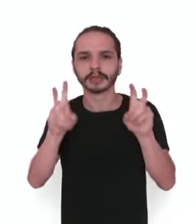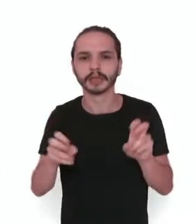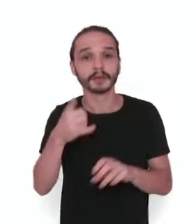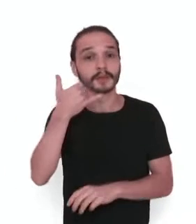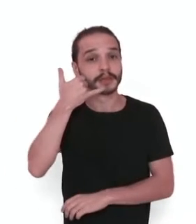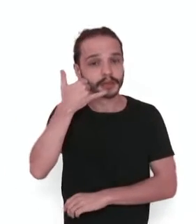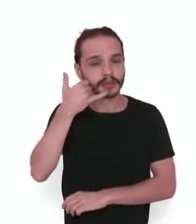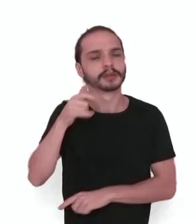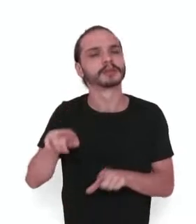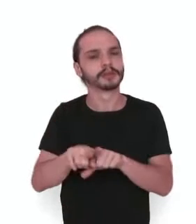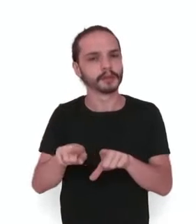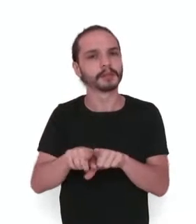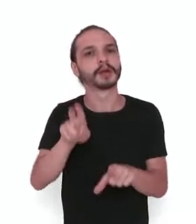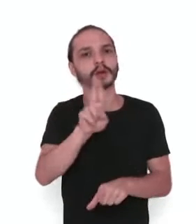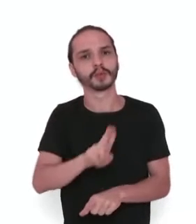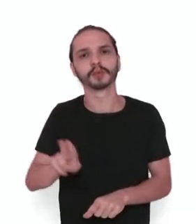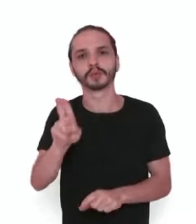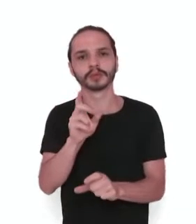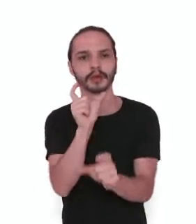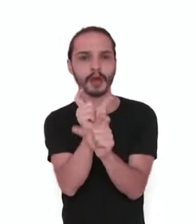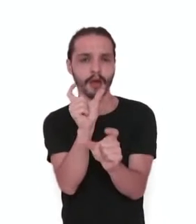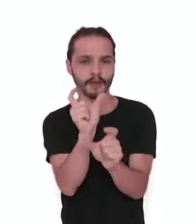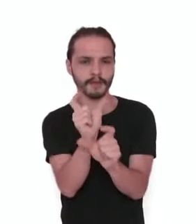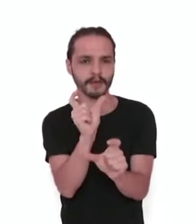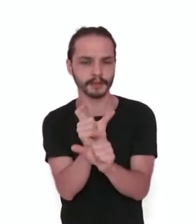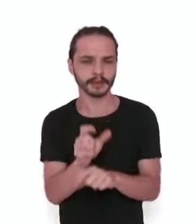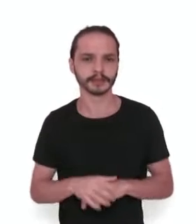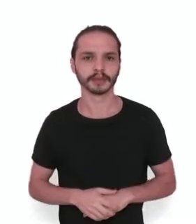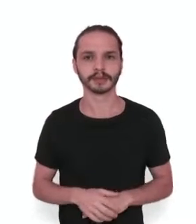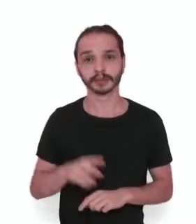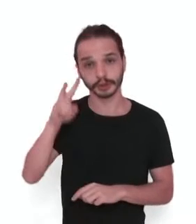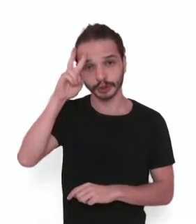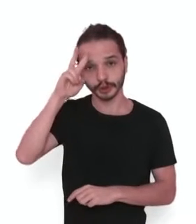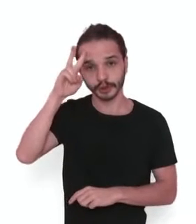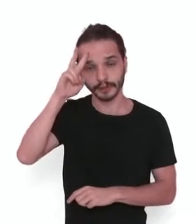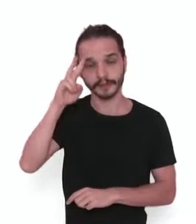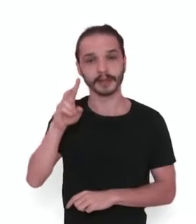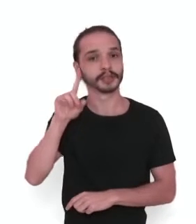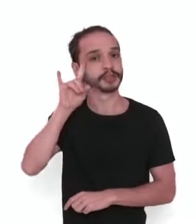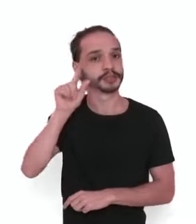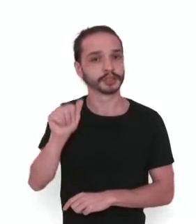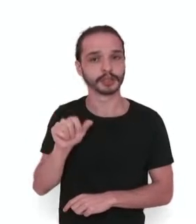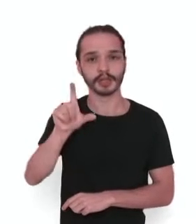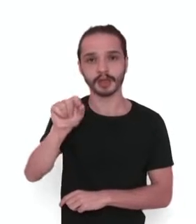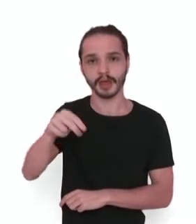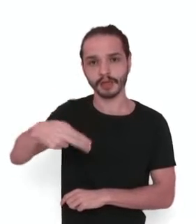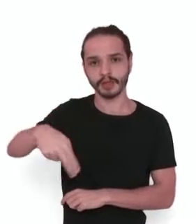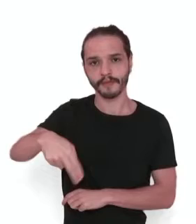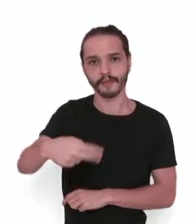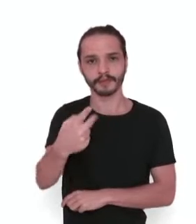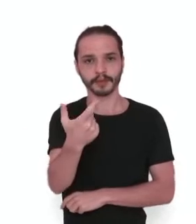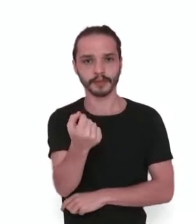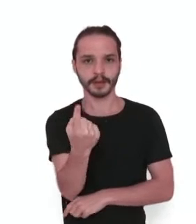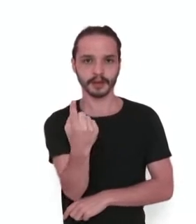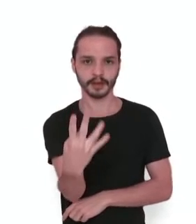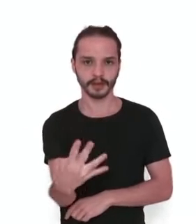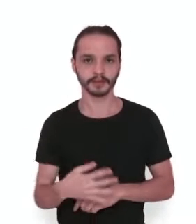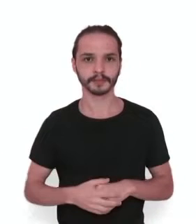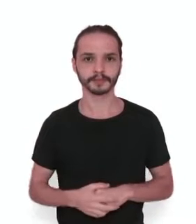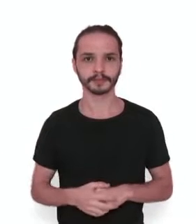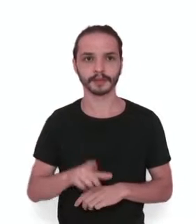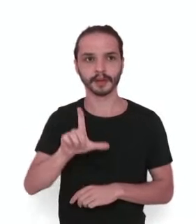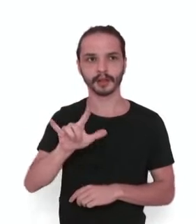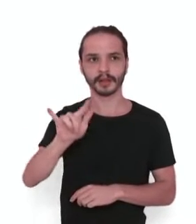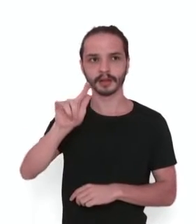é usado para a alfabetização. Segunda-feira, 10 de novembro de 2014. Lígia Maria da Silva Santos,